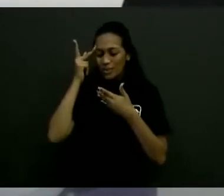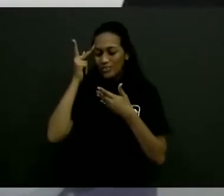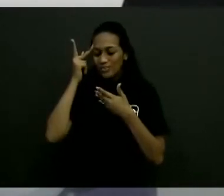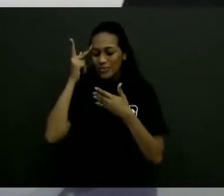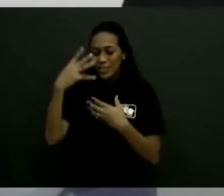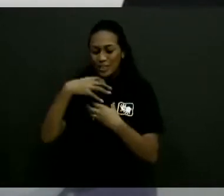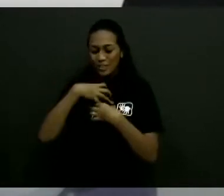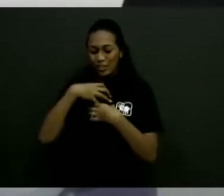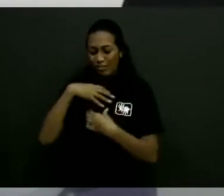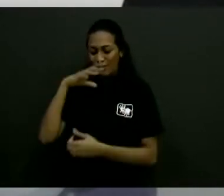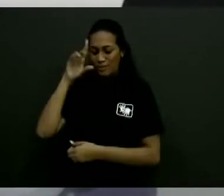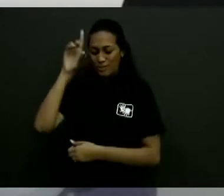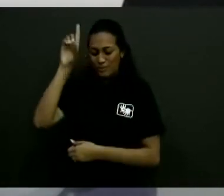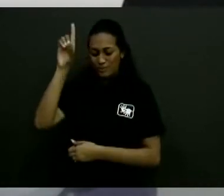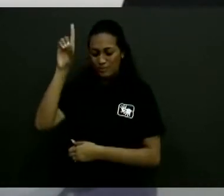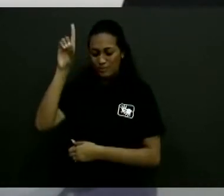we are able to reach